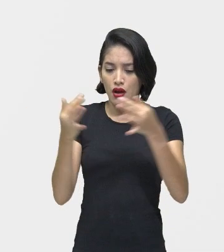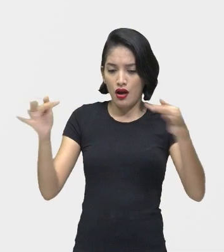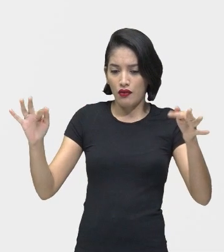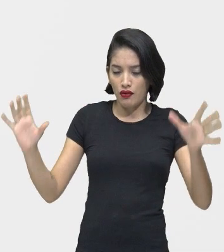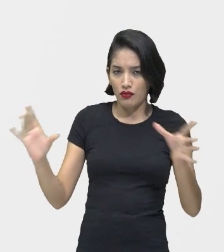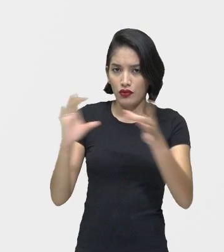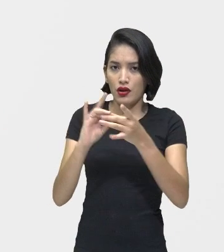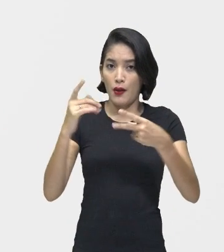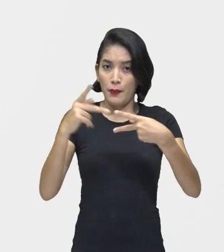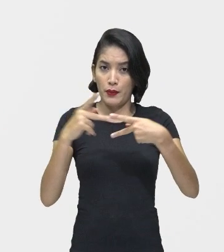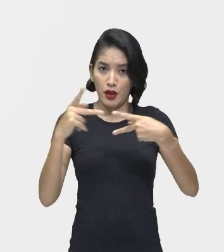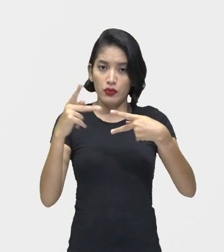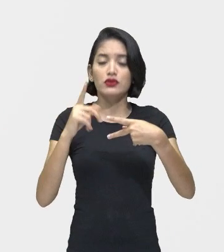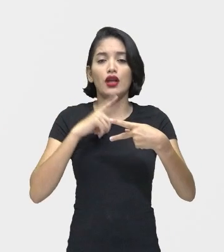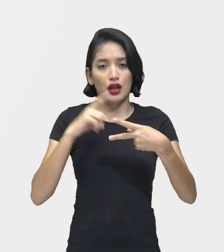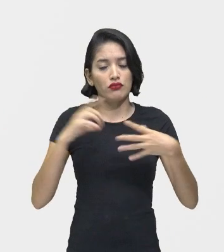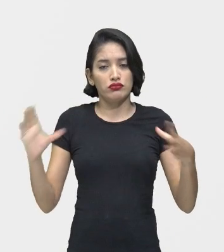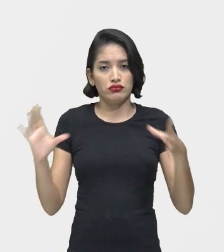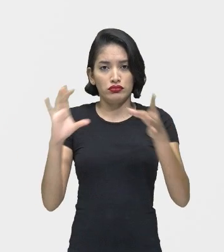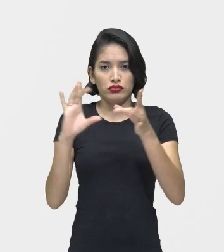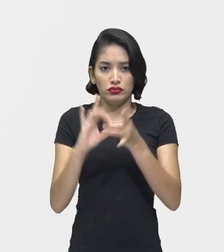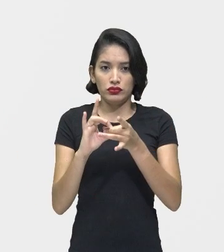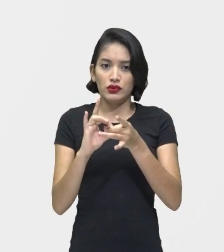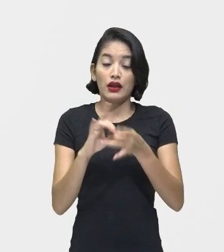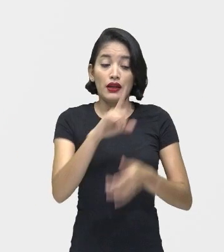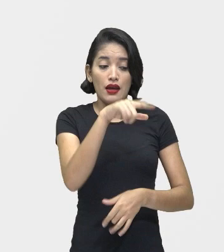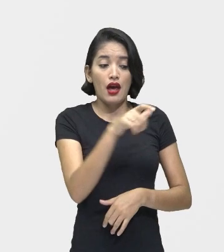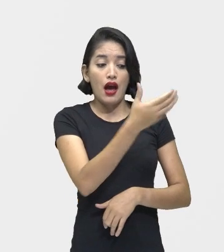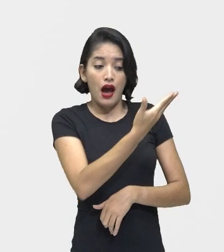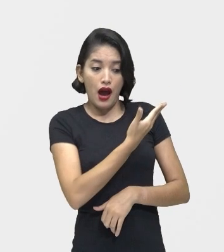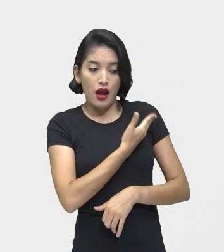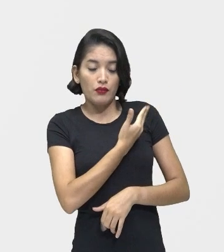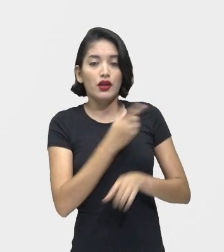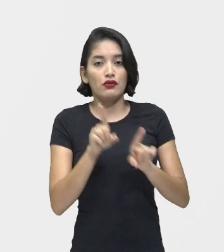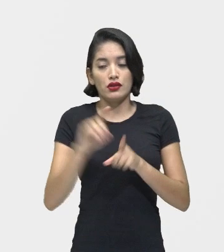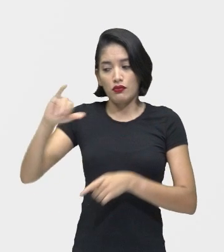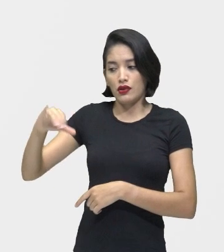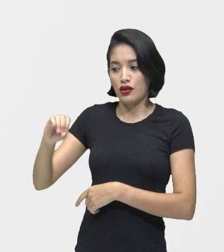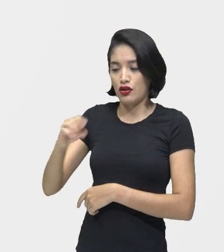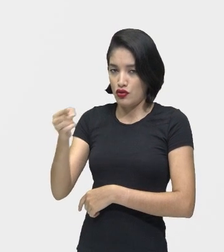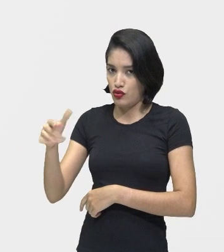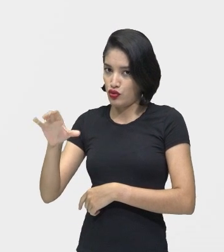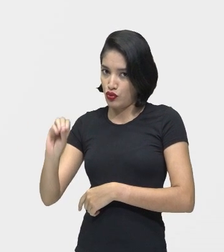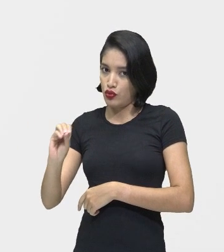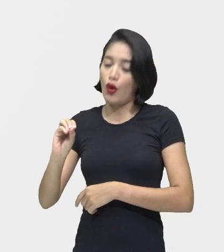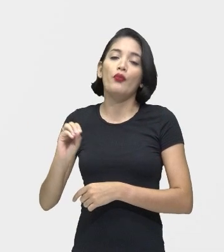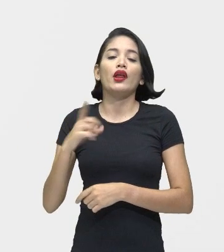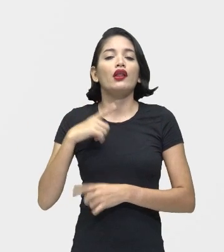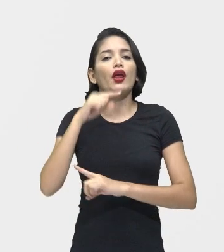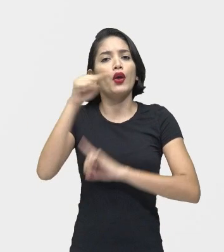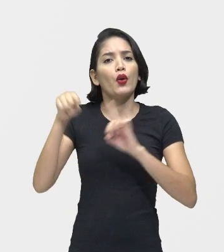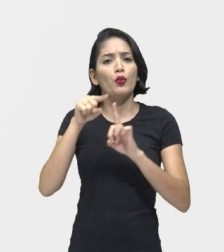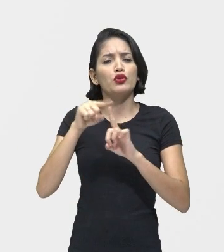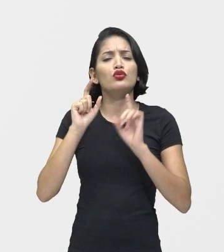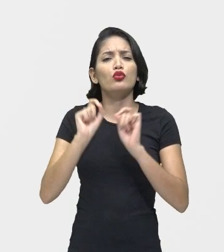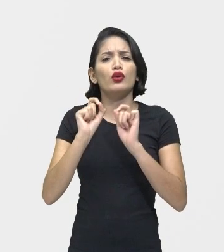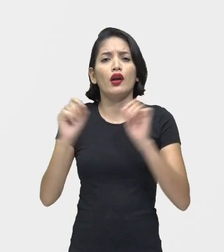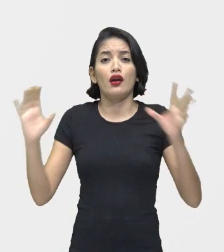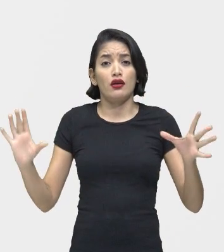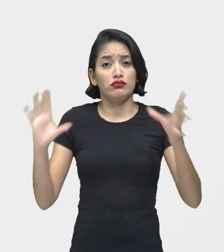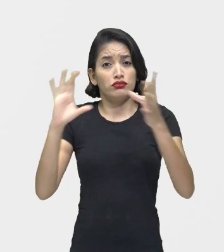preposição, né? A preposição faz essa ligação entre amigos, né, e João. Então, ela tem essa função de ligar